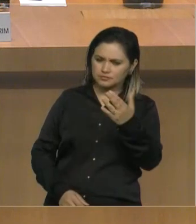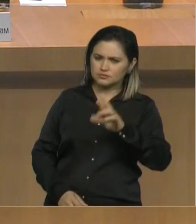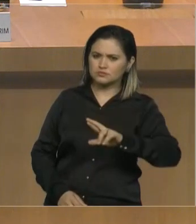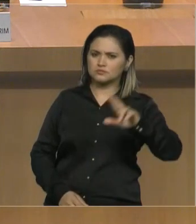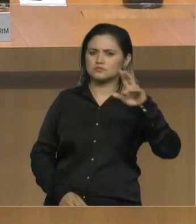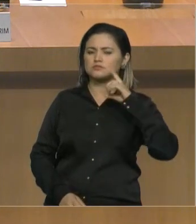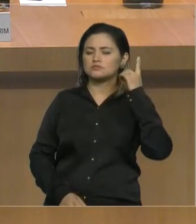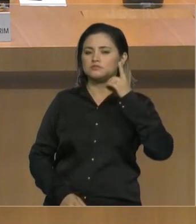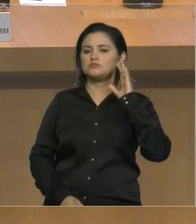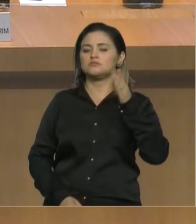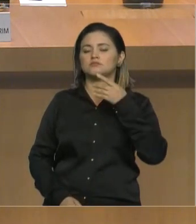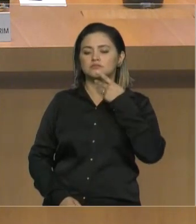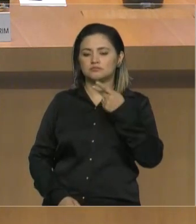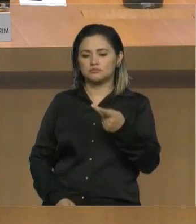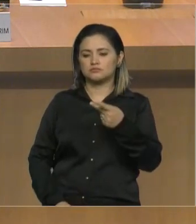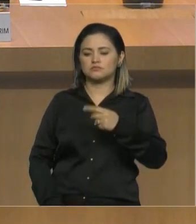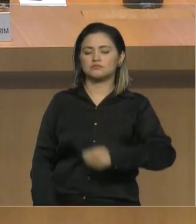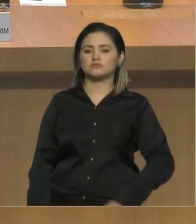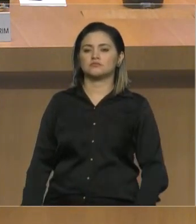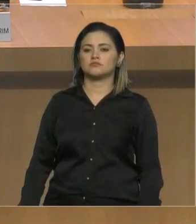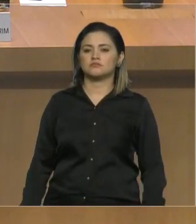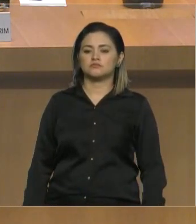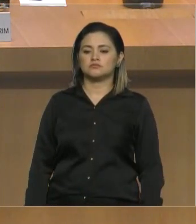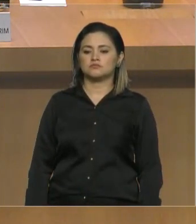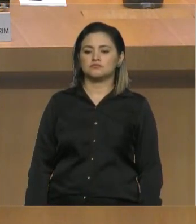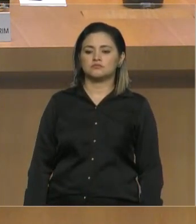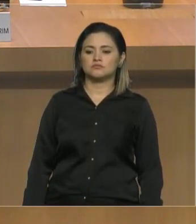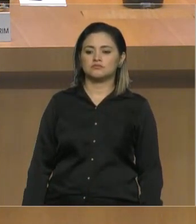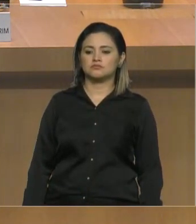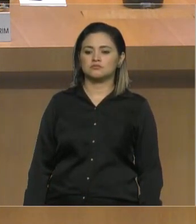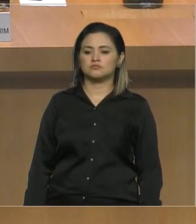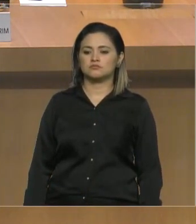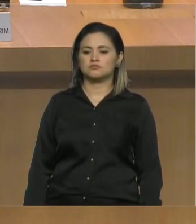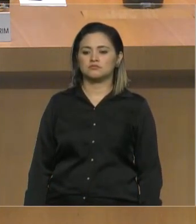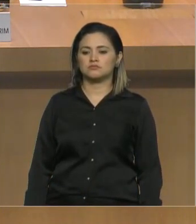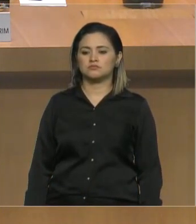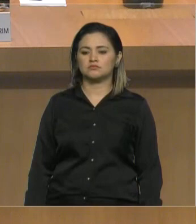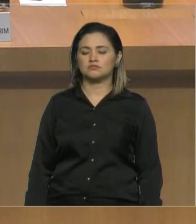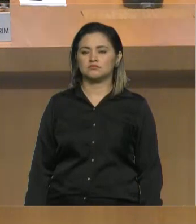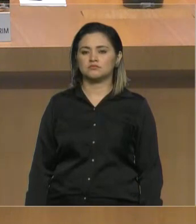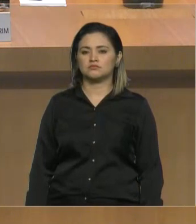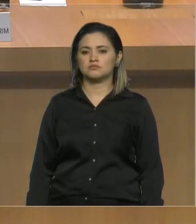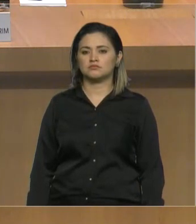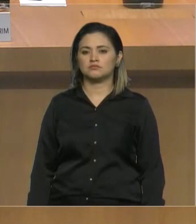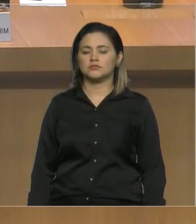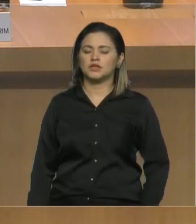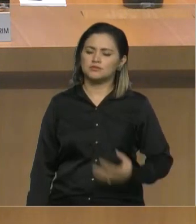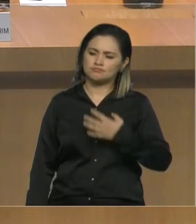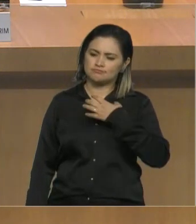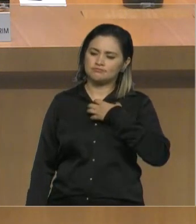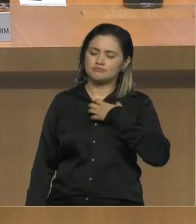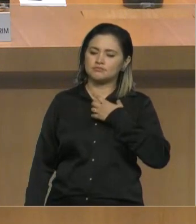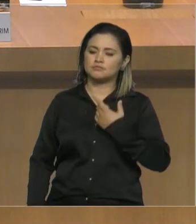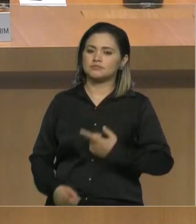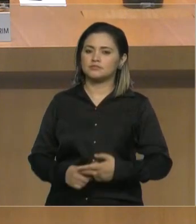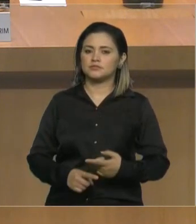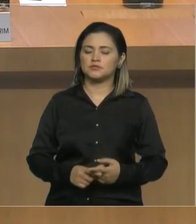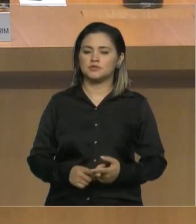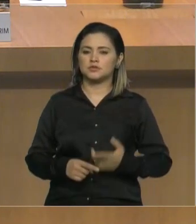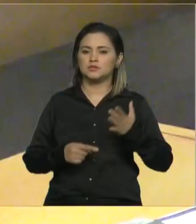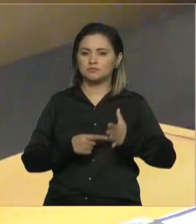referência, da quebra do protocolo, mas a sua sensibilidade também, tendo em vista o pronunciamento da deputada Andréia